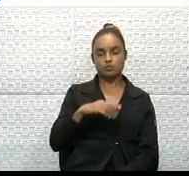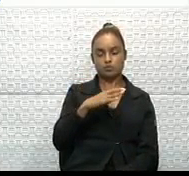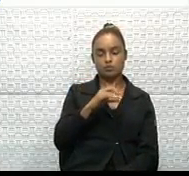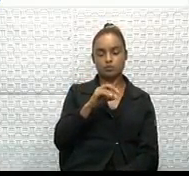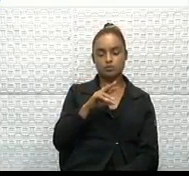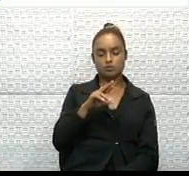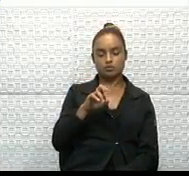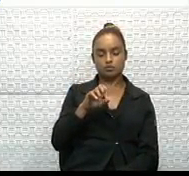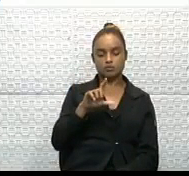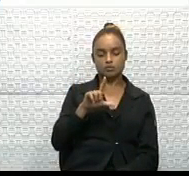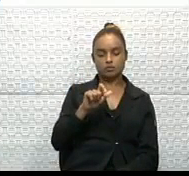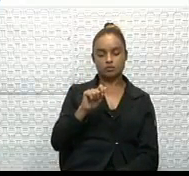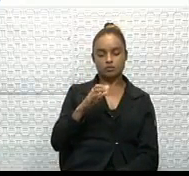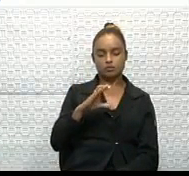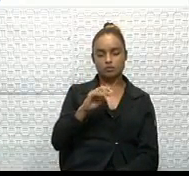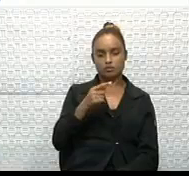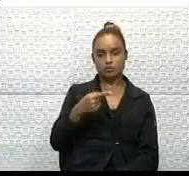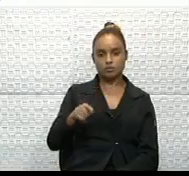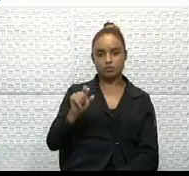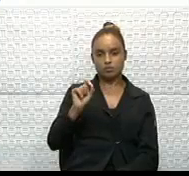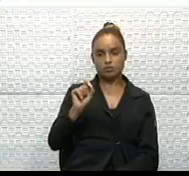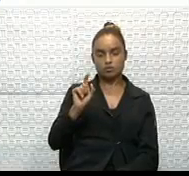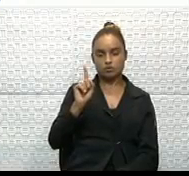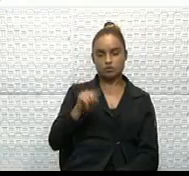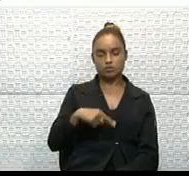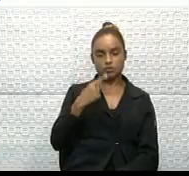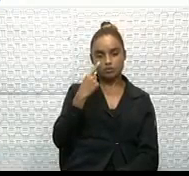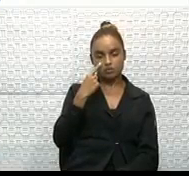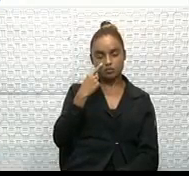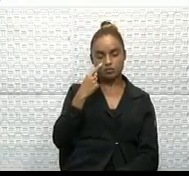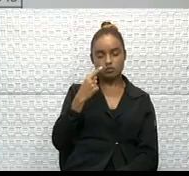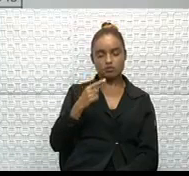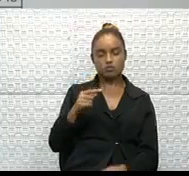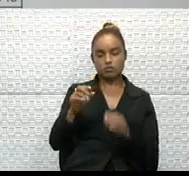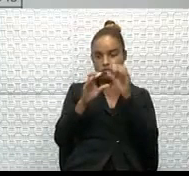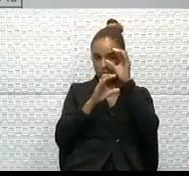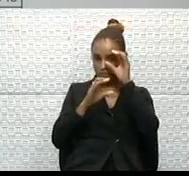correlação. Acompanhe comigo na câmera de documentos.